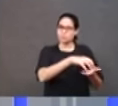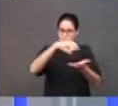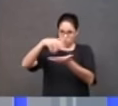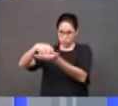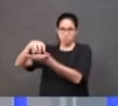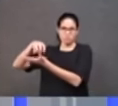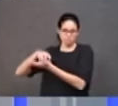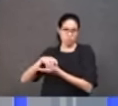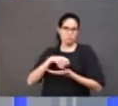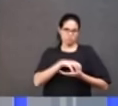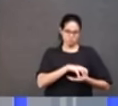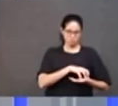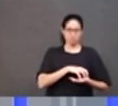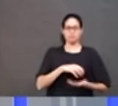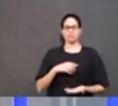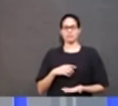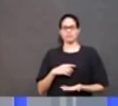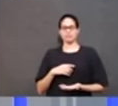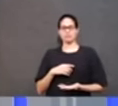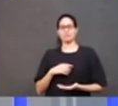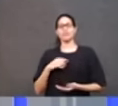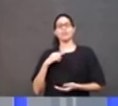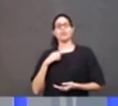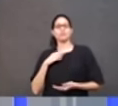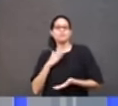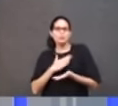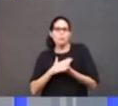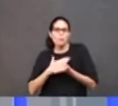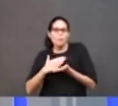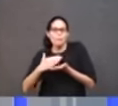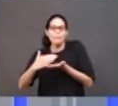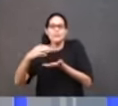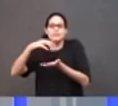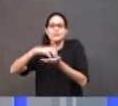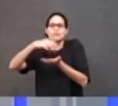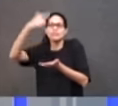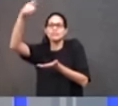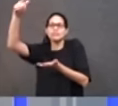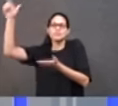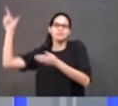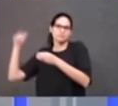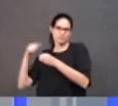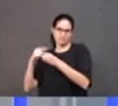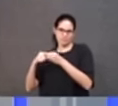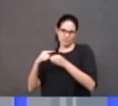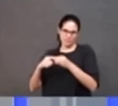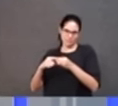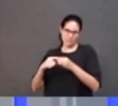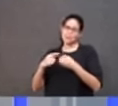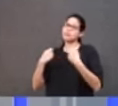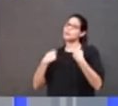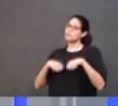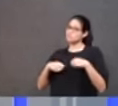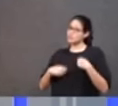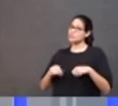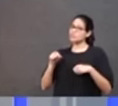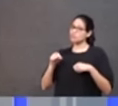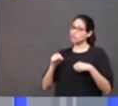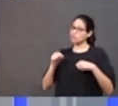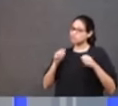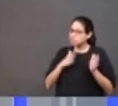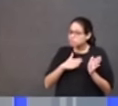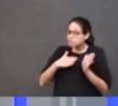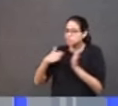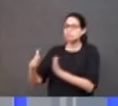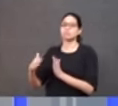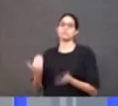é que quando foram lançados esses campi em outras cidades, nós deveríamos ter feito a reavaliação dos processos da universidade, de